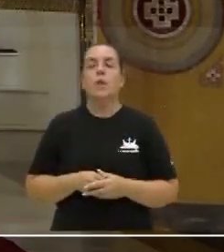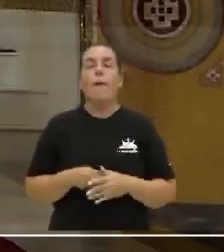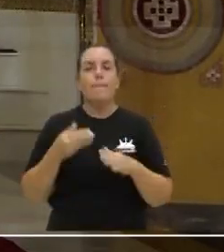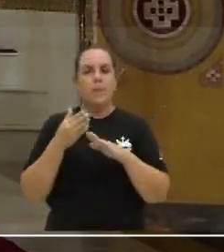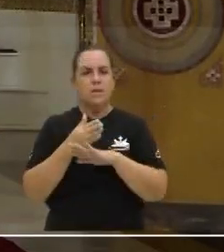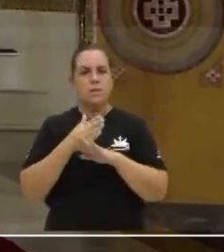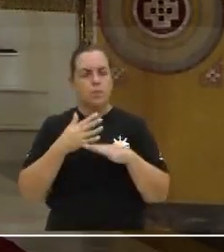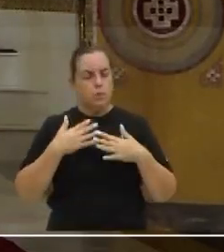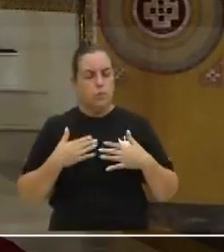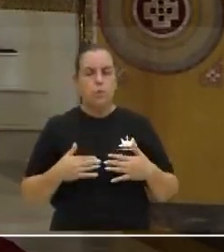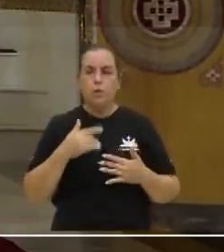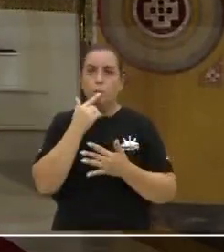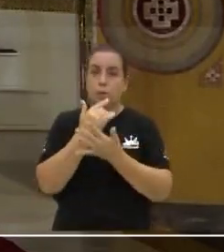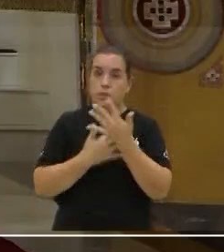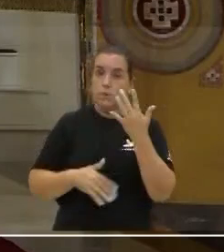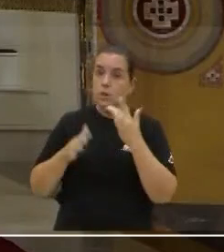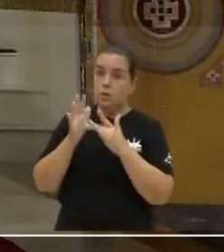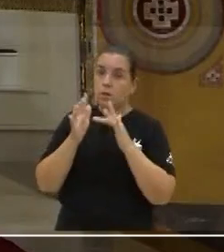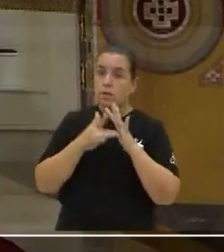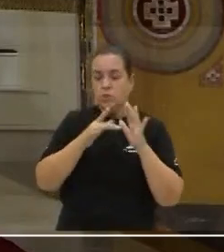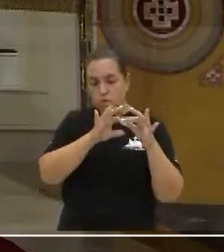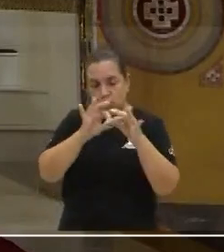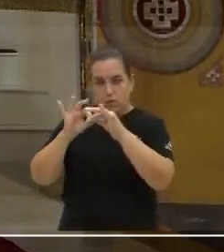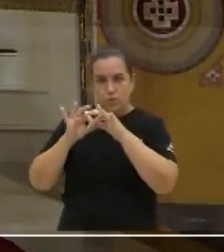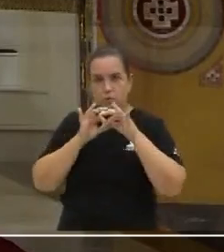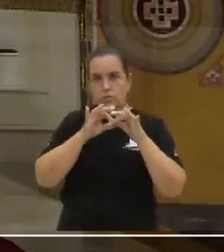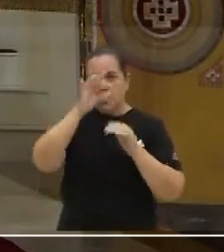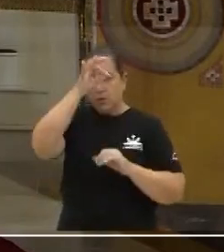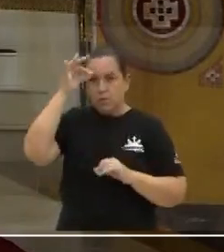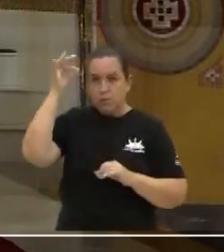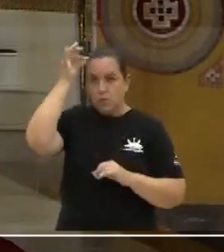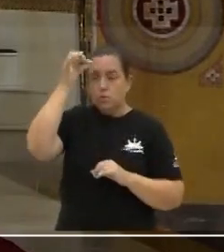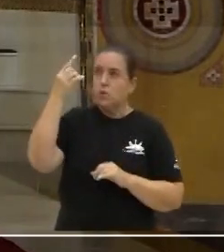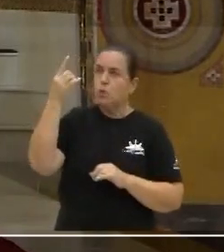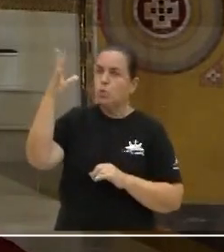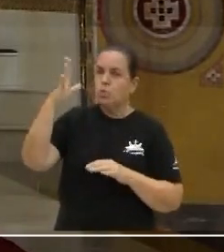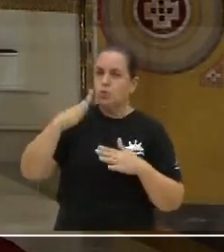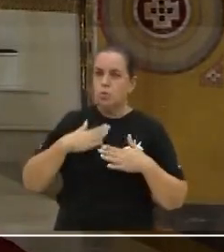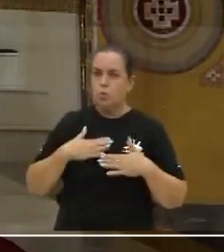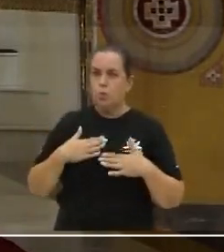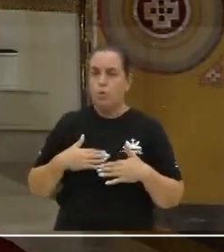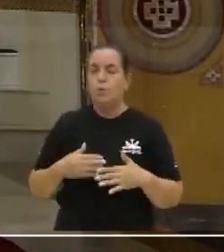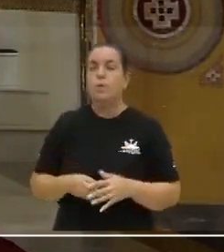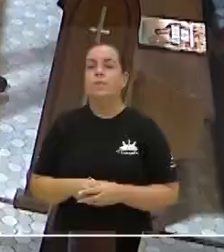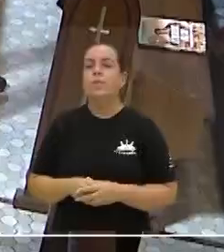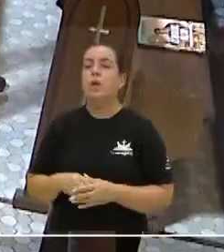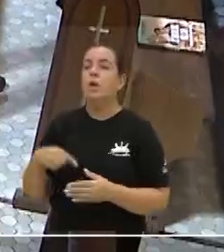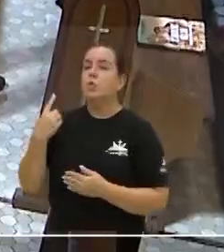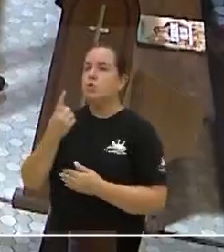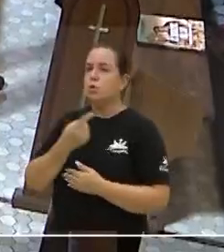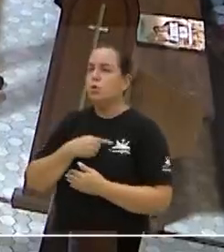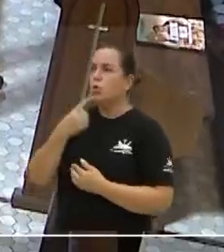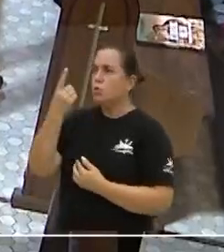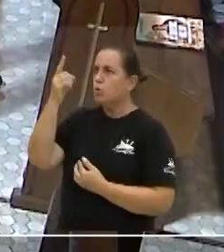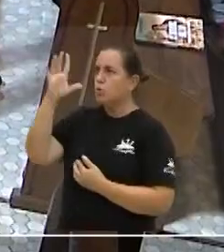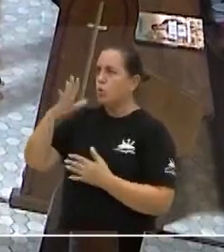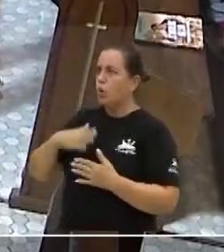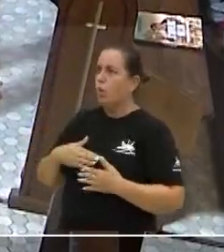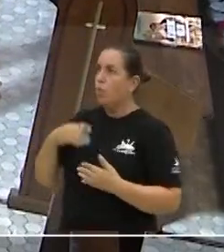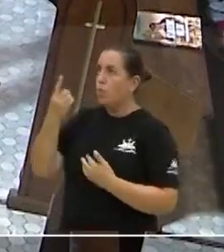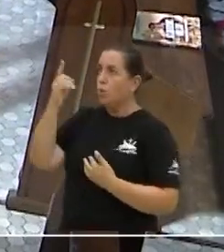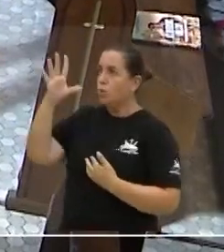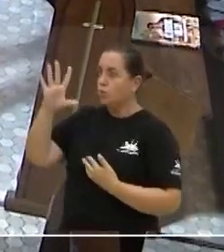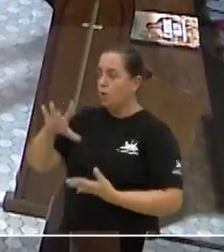que, participando do corpo e o sangue de Cristo, sejamos reunidos pelo Espírito Santo num só corpo. Fazei de nós um